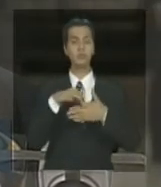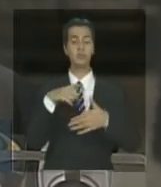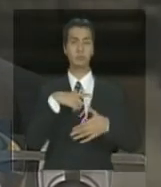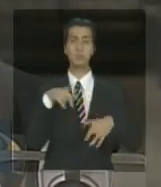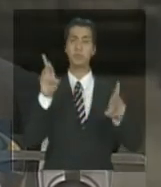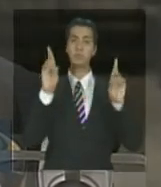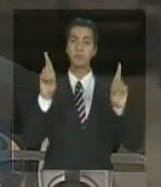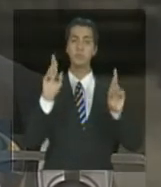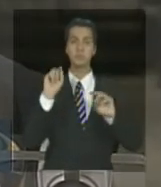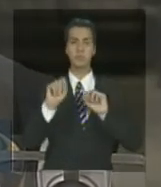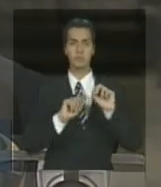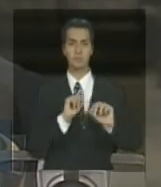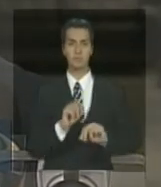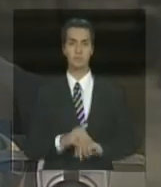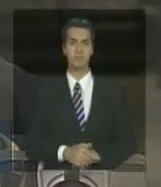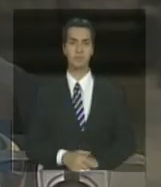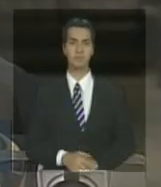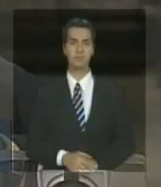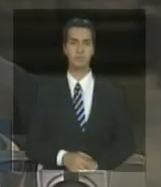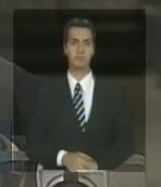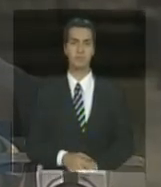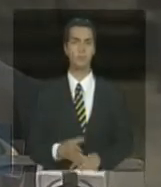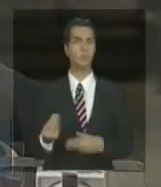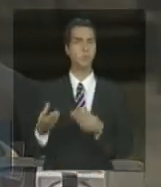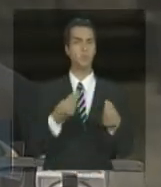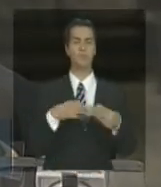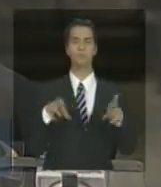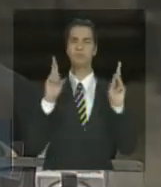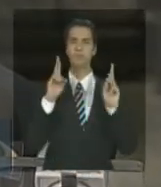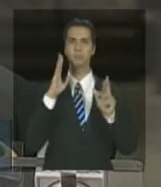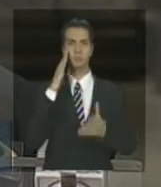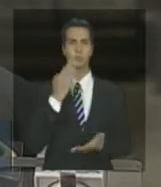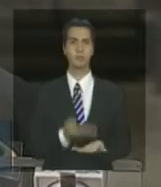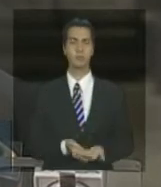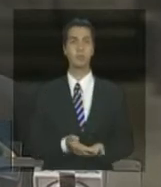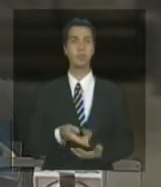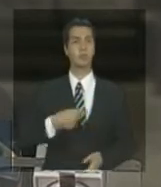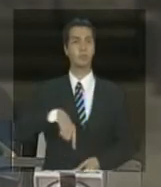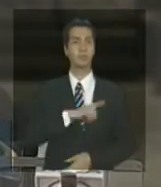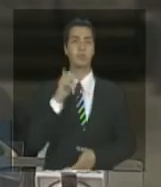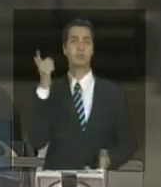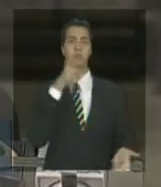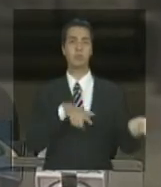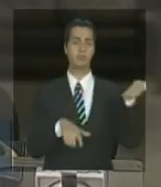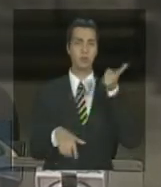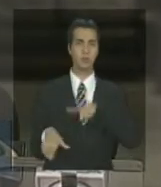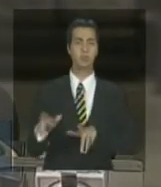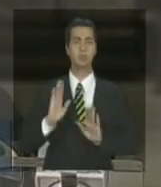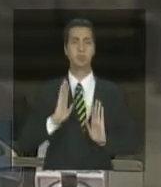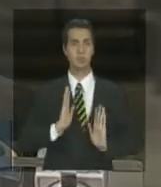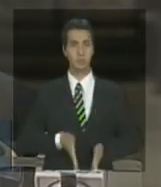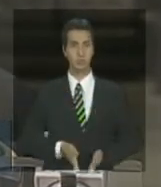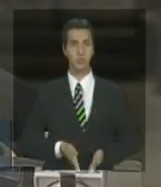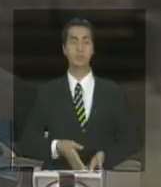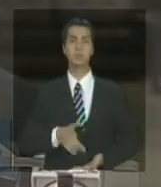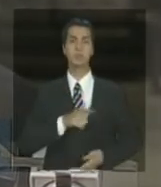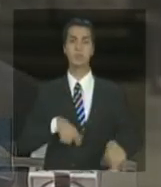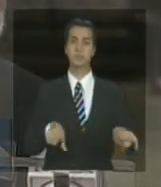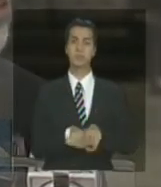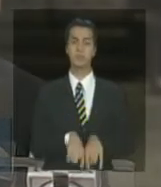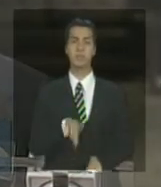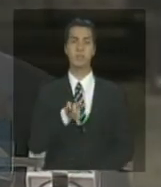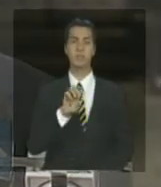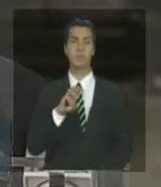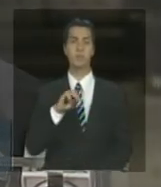expectativa elevada, mas eu acredito que, em função de tudo aquilo que nós já conquistamos, em função do ambiente de democracia